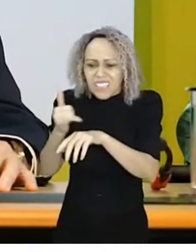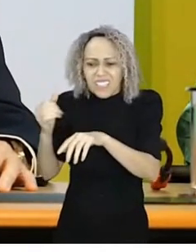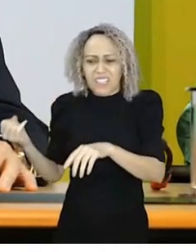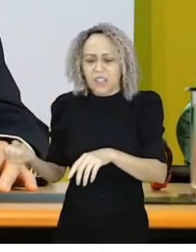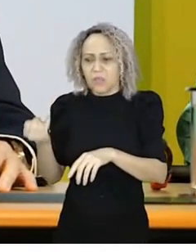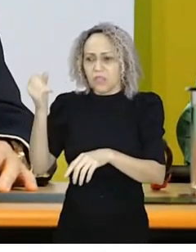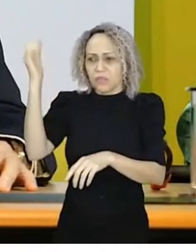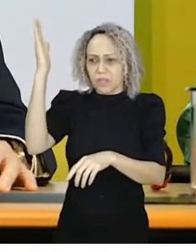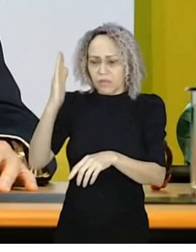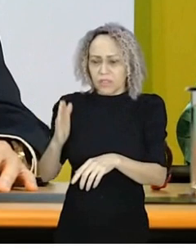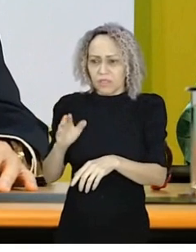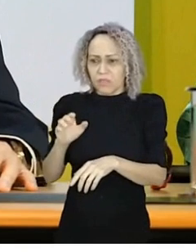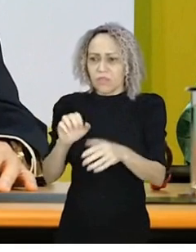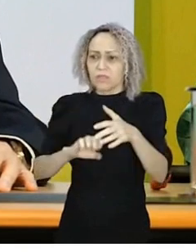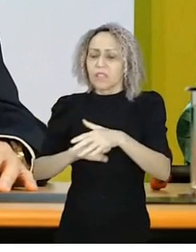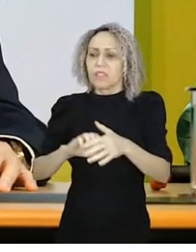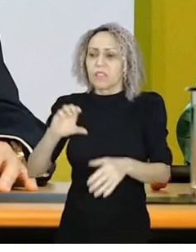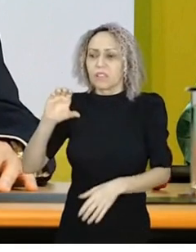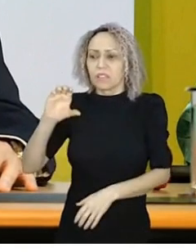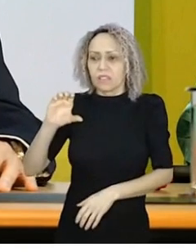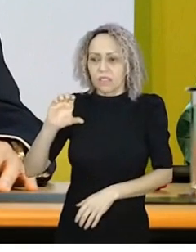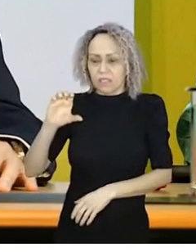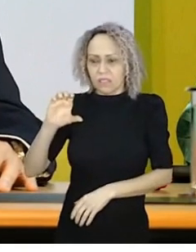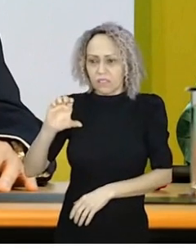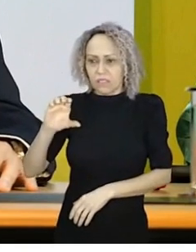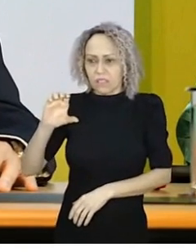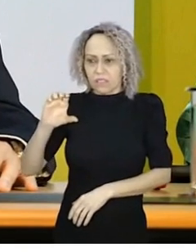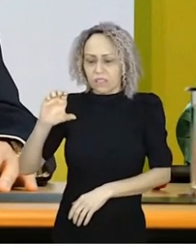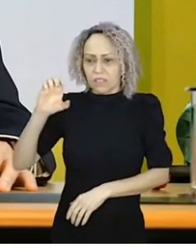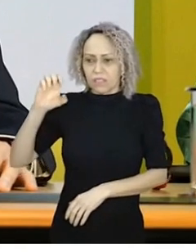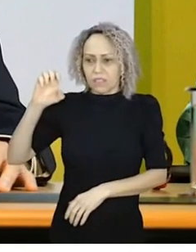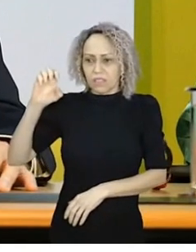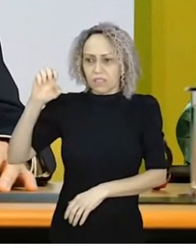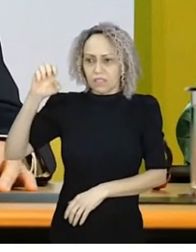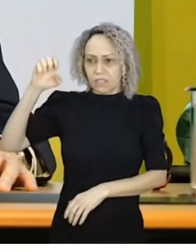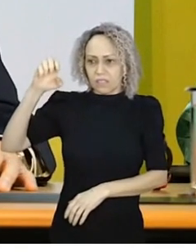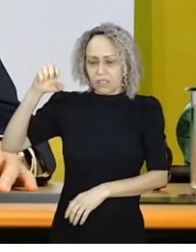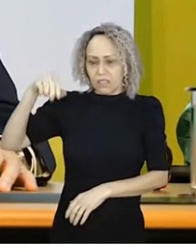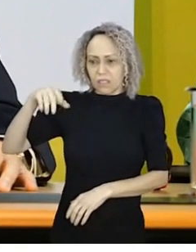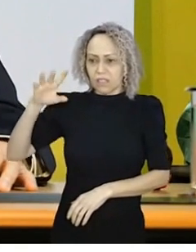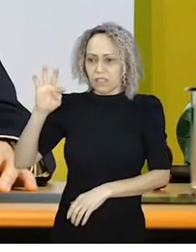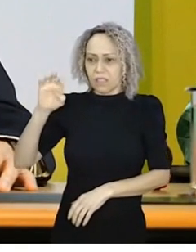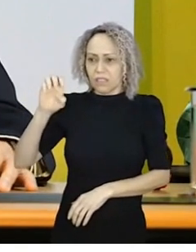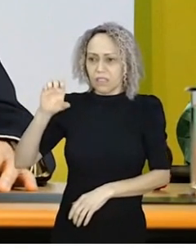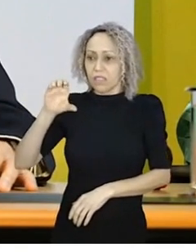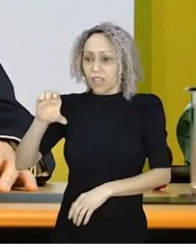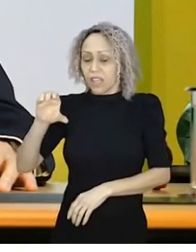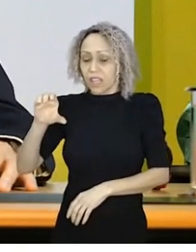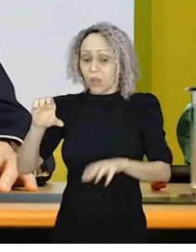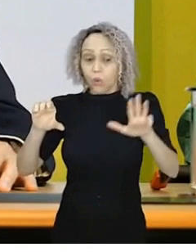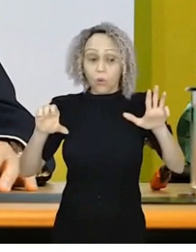foi criada no governo do presidente Lula, ela é sediada em Porto Alegre e é a